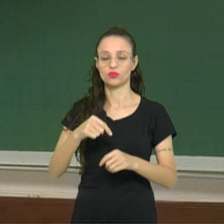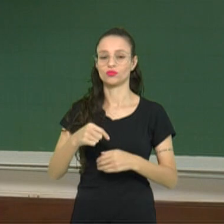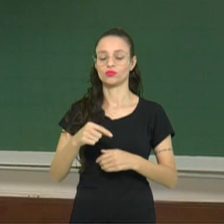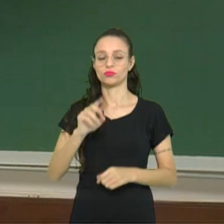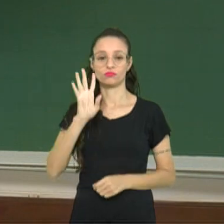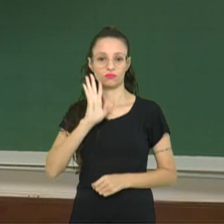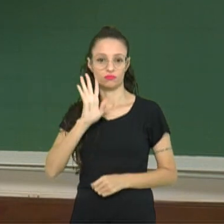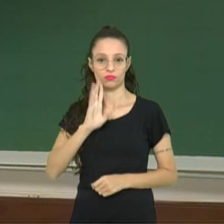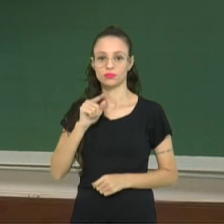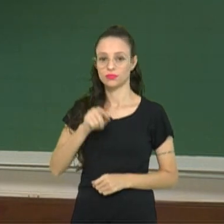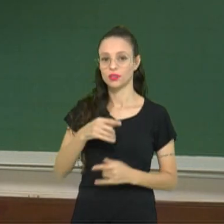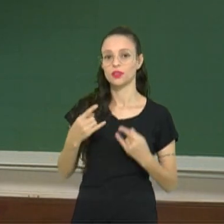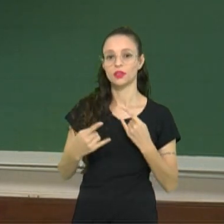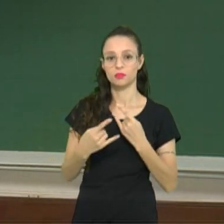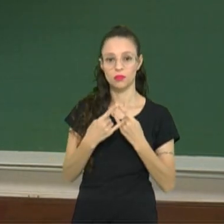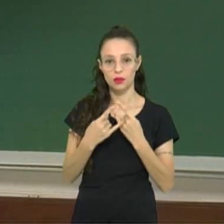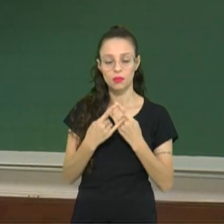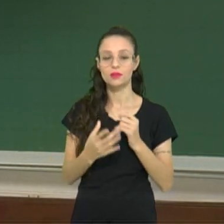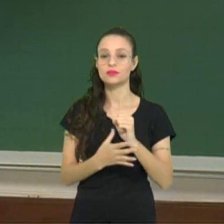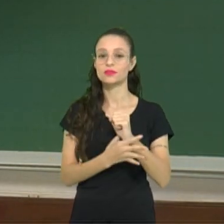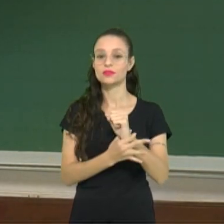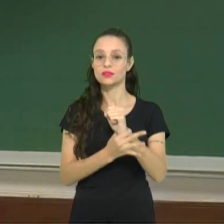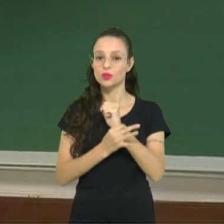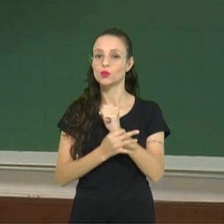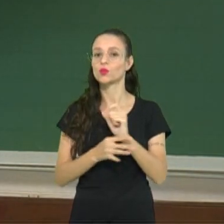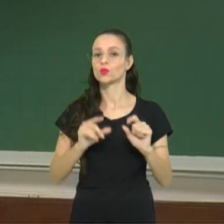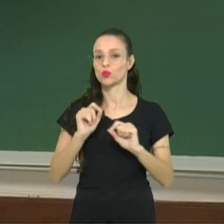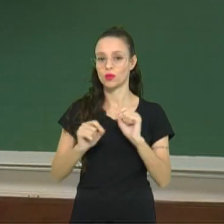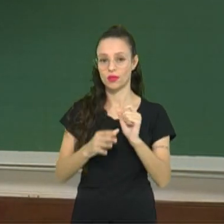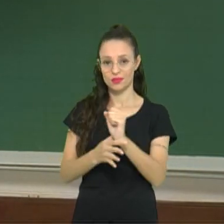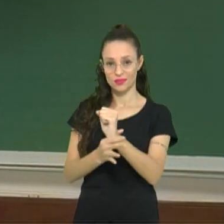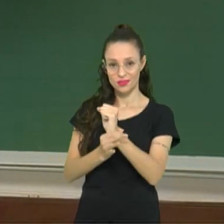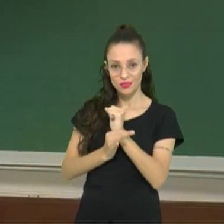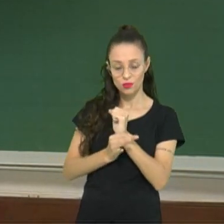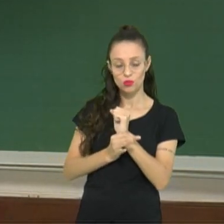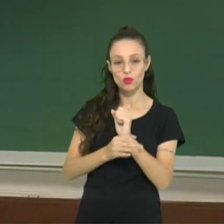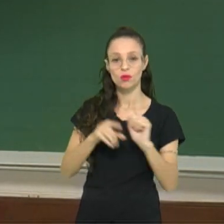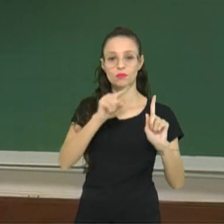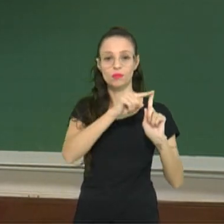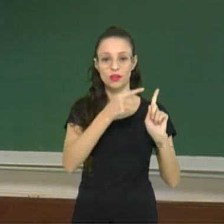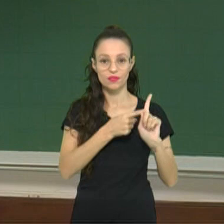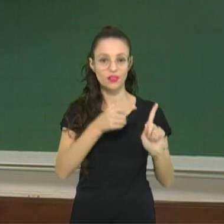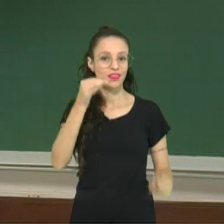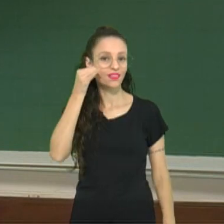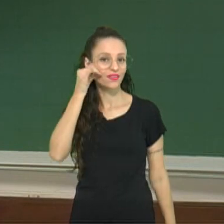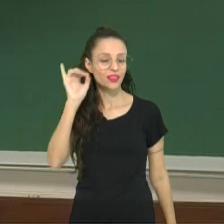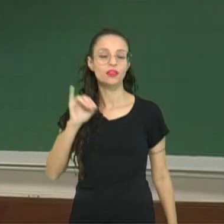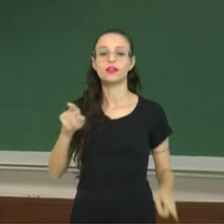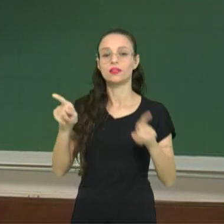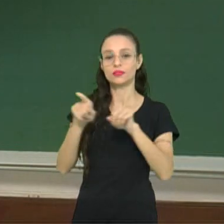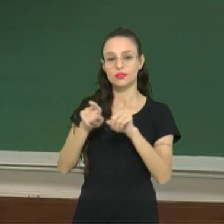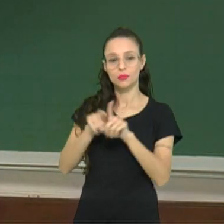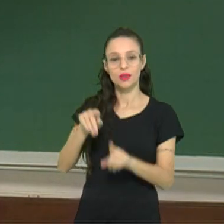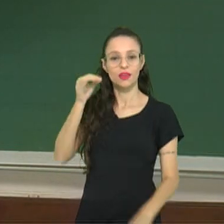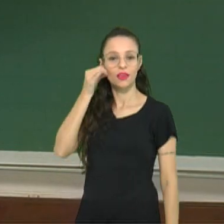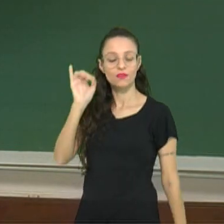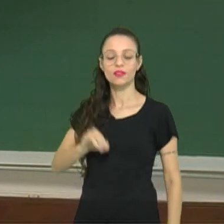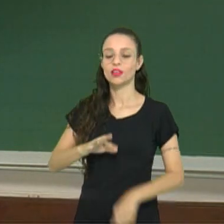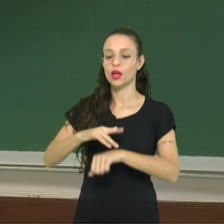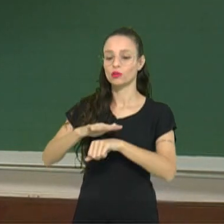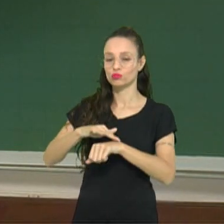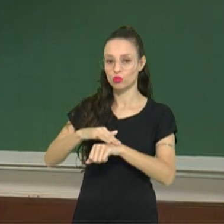método, né, por ser bem eficaz também, ele, além de prevenir gravidez, ele também previne doenças, previne as ISTs